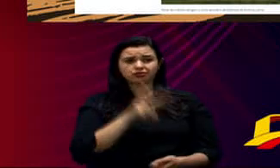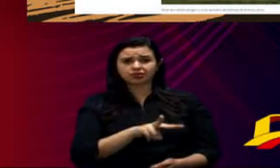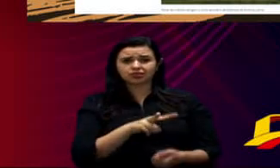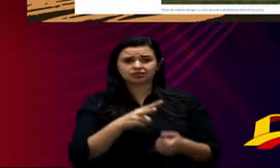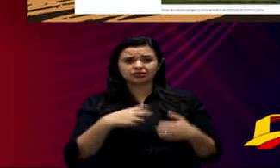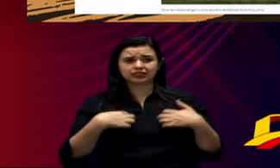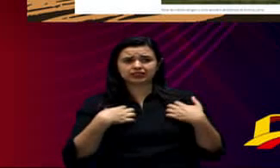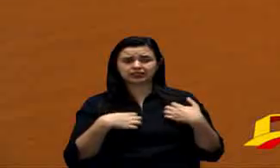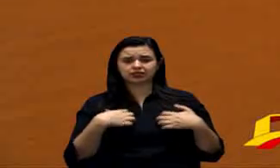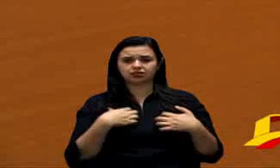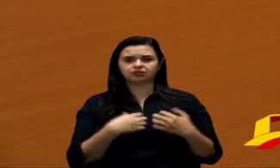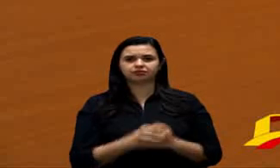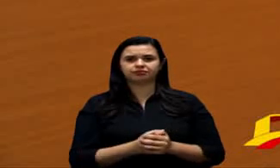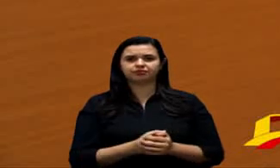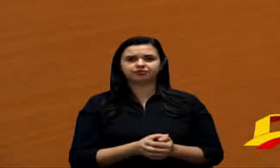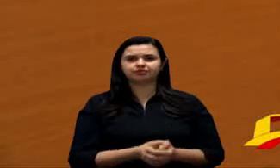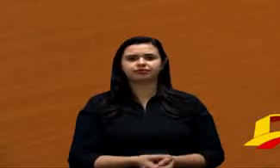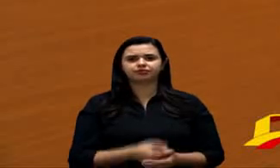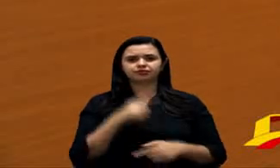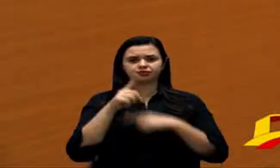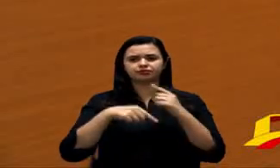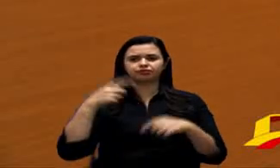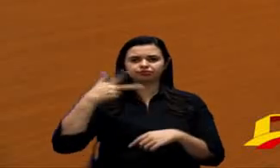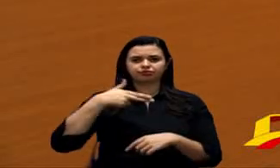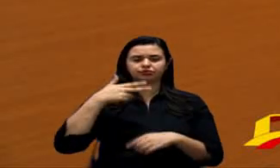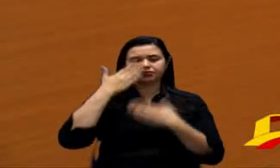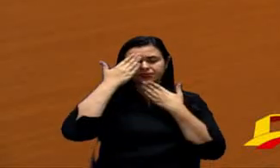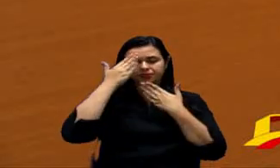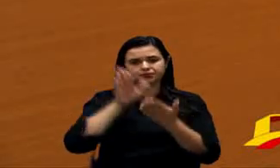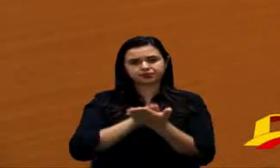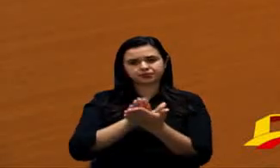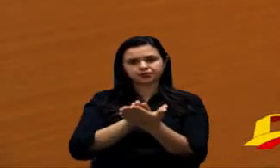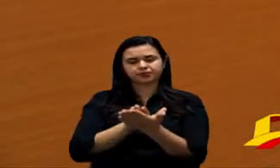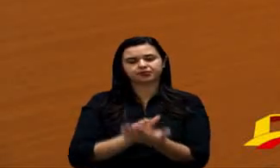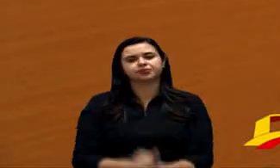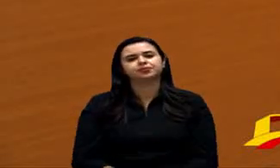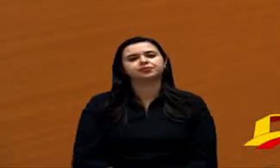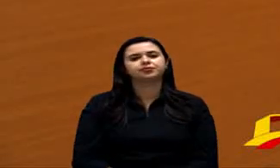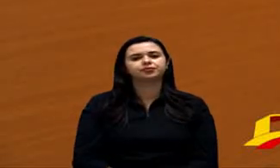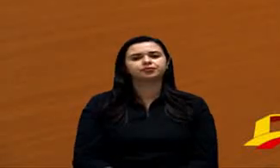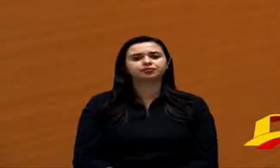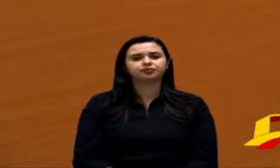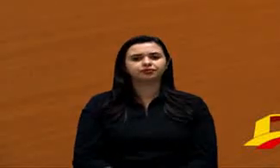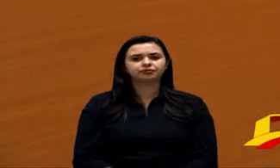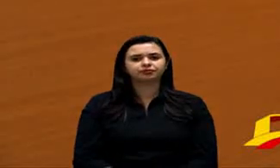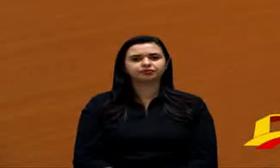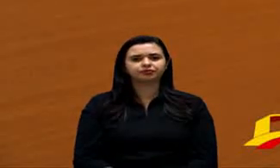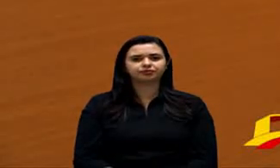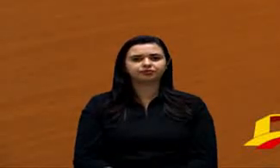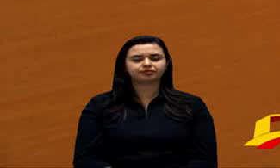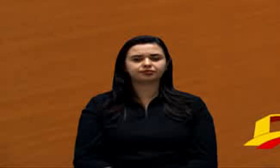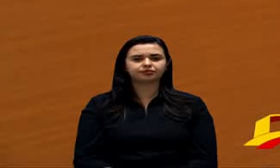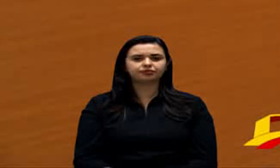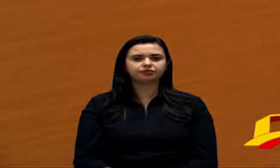pelas interrupções. Vai ter. Parabéns, viu? Bom.